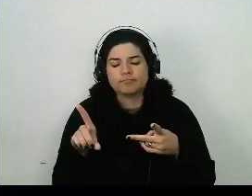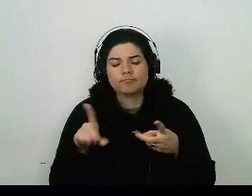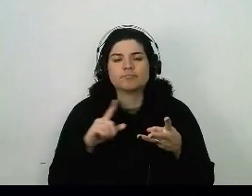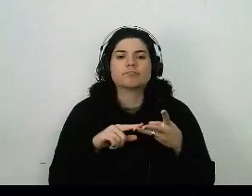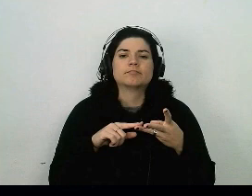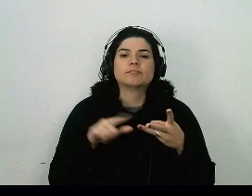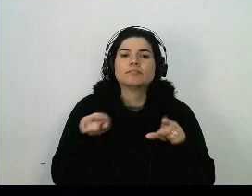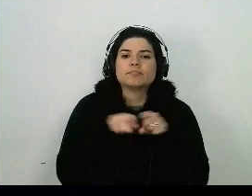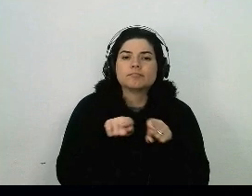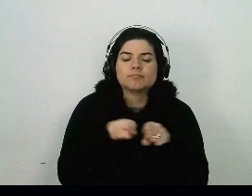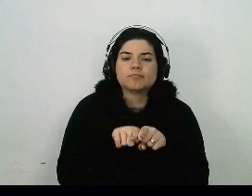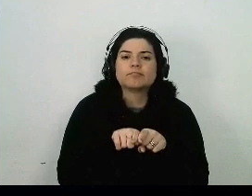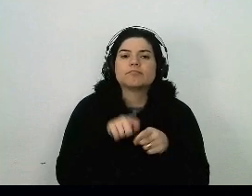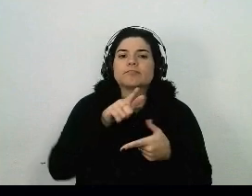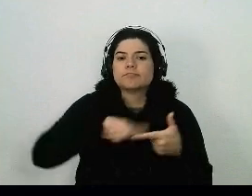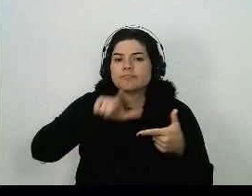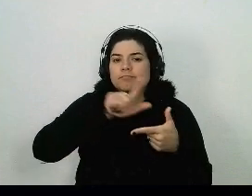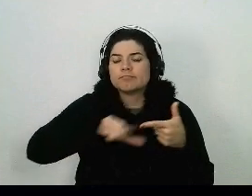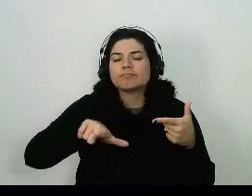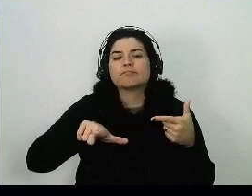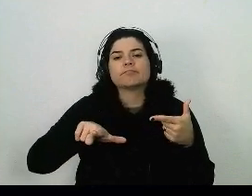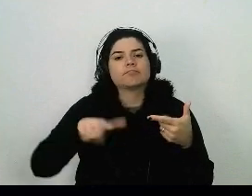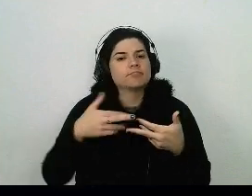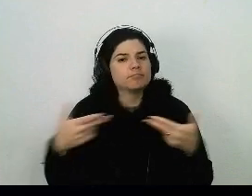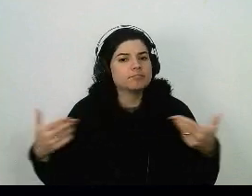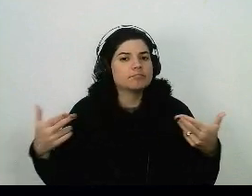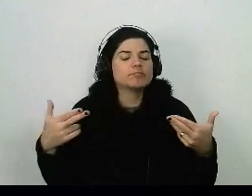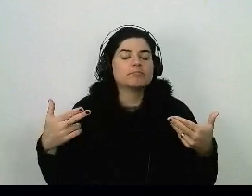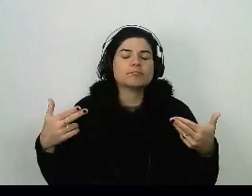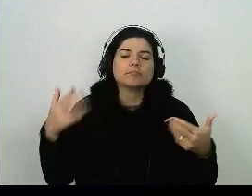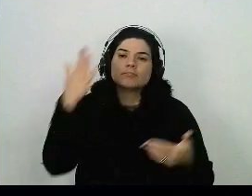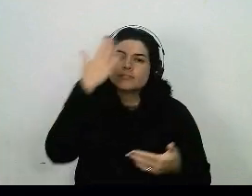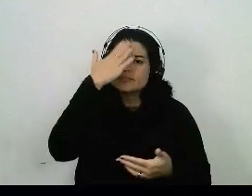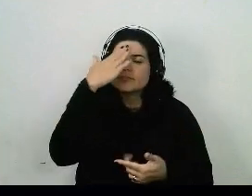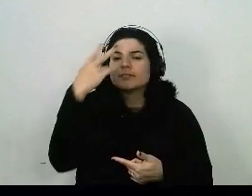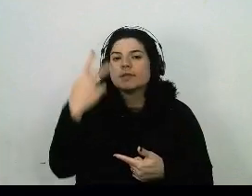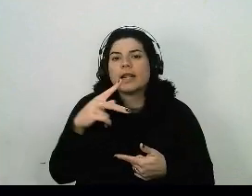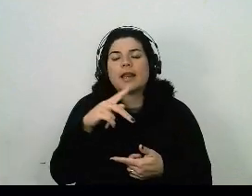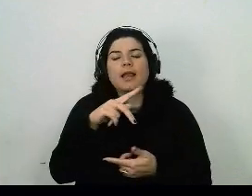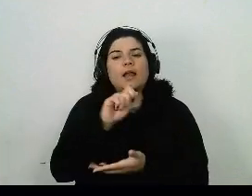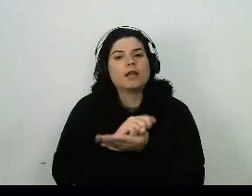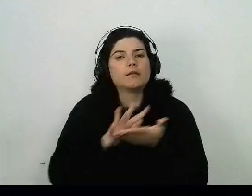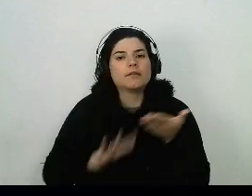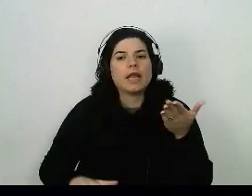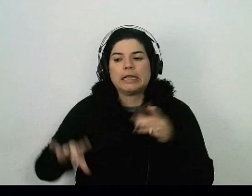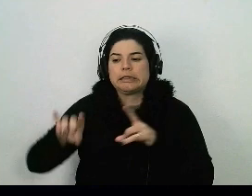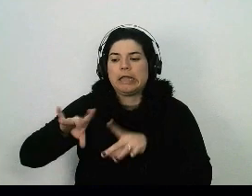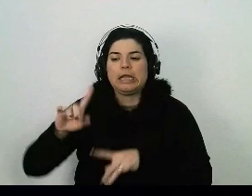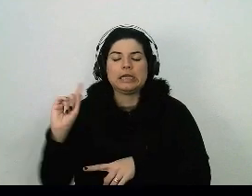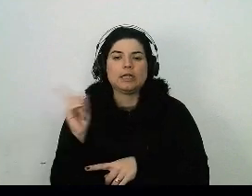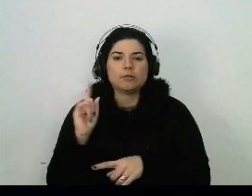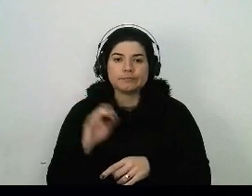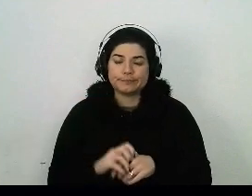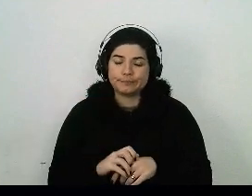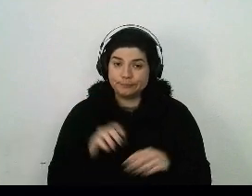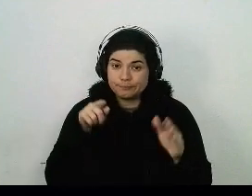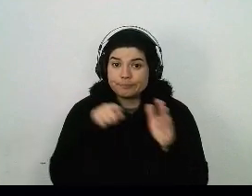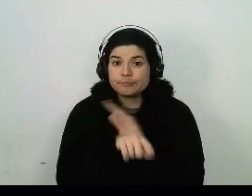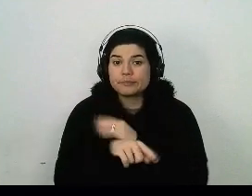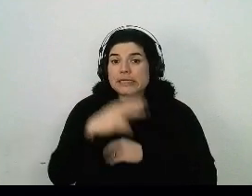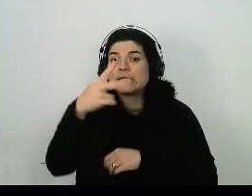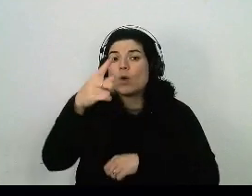é inclusive mensurar atividades não técnicas hoje alguém aqui costuma mentir o tempo que